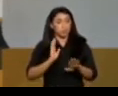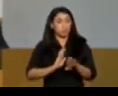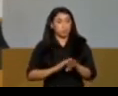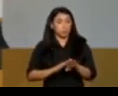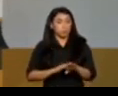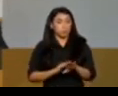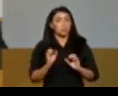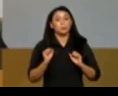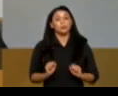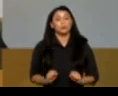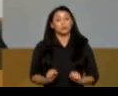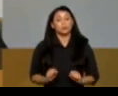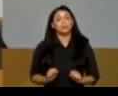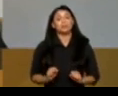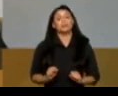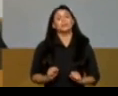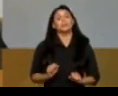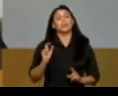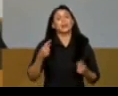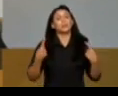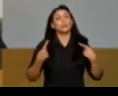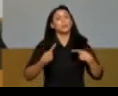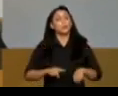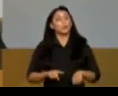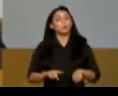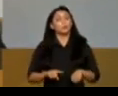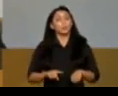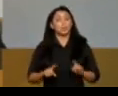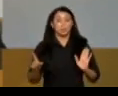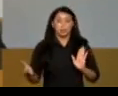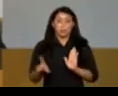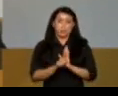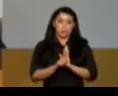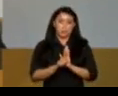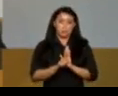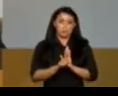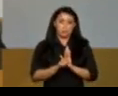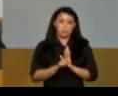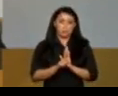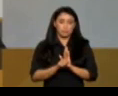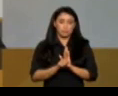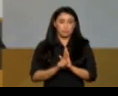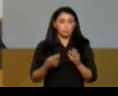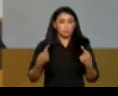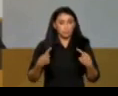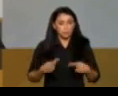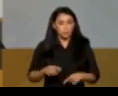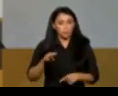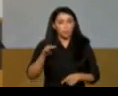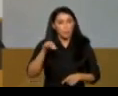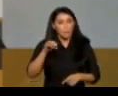por motivos ou com fins diversos dos objetivados pela lei ou exigidos pelo interesse público. O desvio